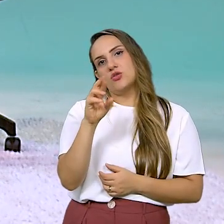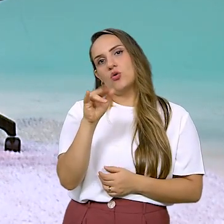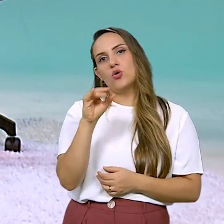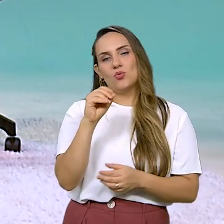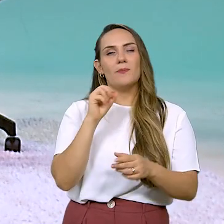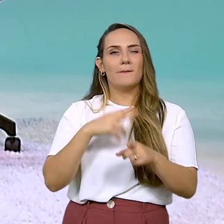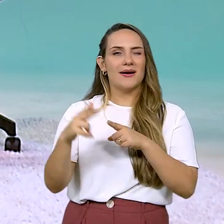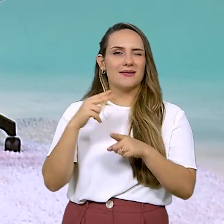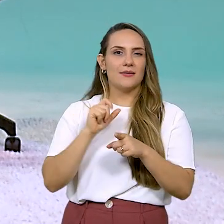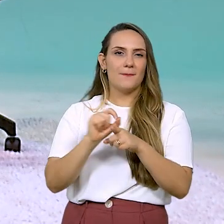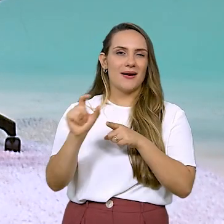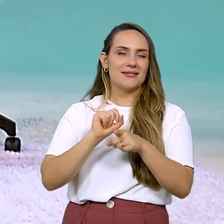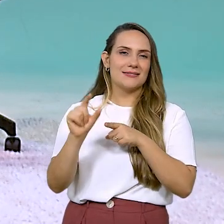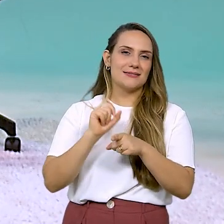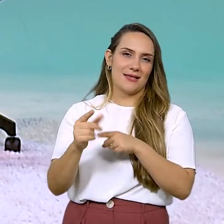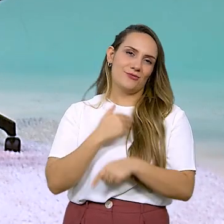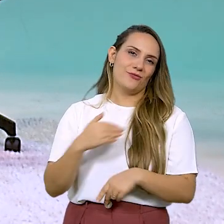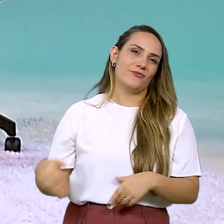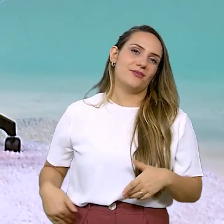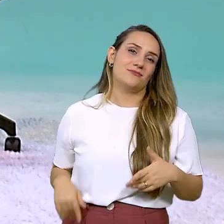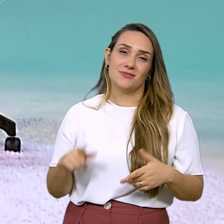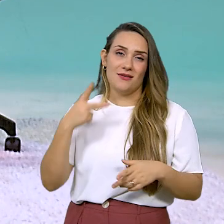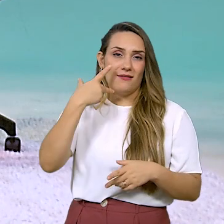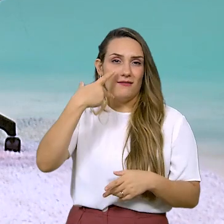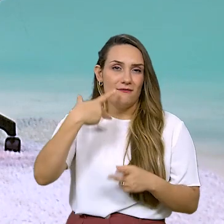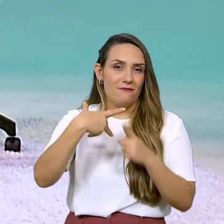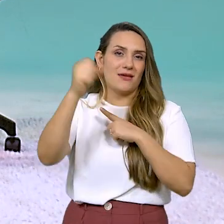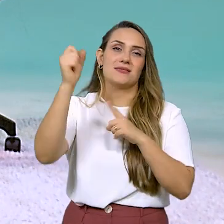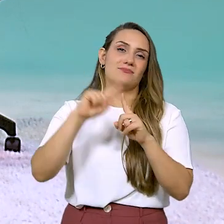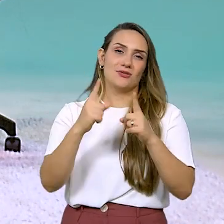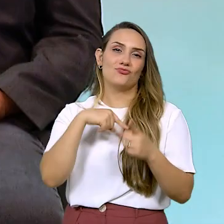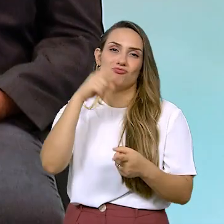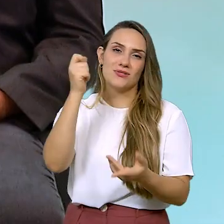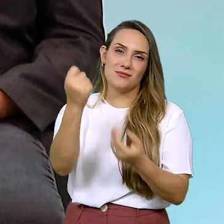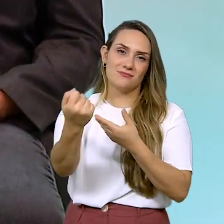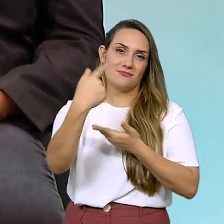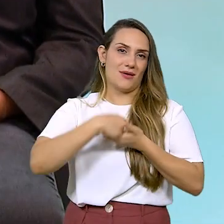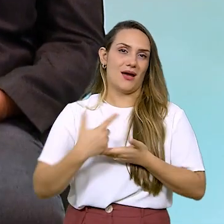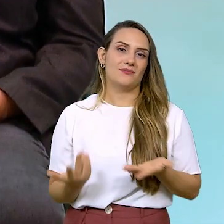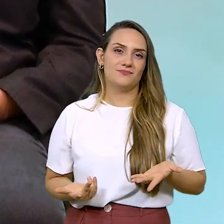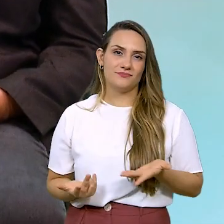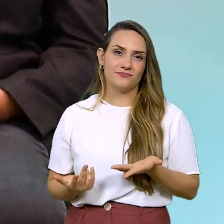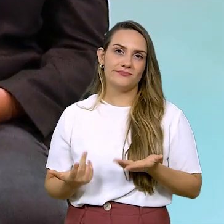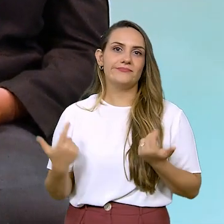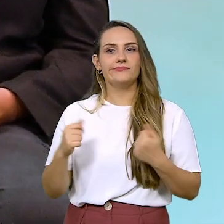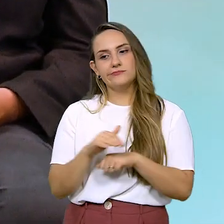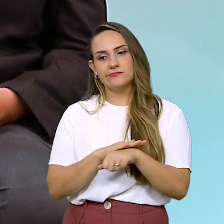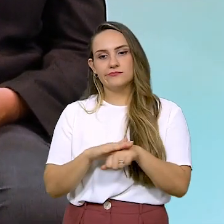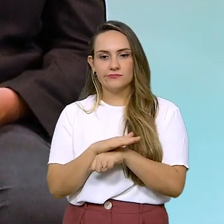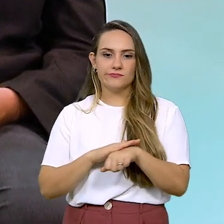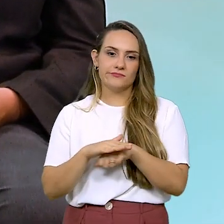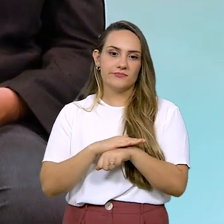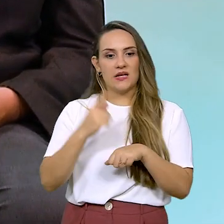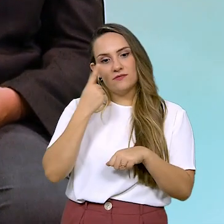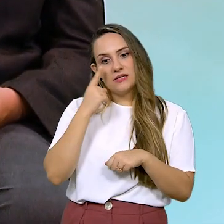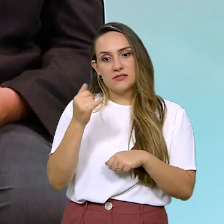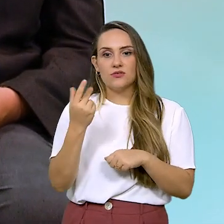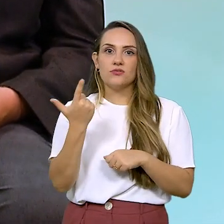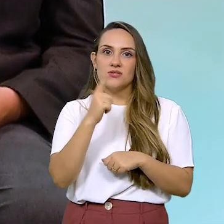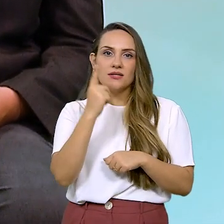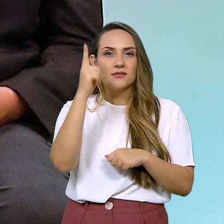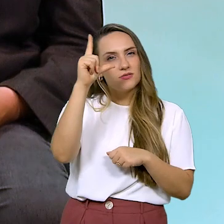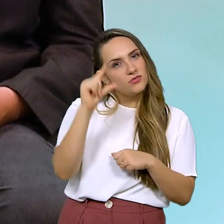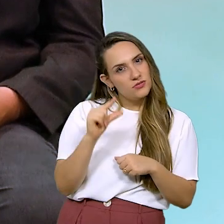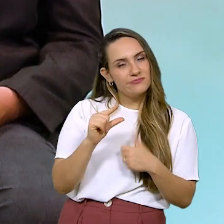um precatório do Estado. Então, ganha, mas não leva, né? Ganha, mas não leva. Ou muitas vezes você tem que negociar depois esses precatórios no mercado